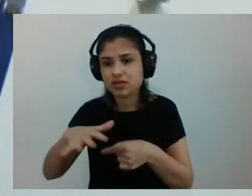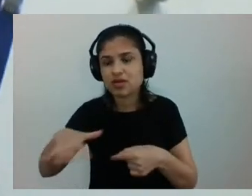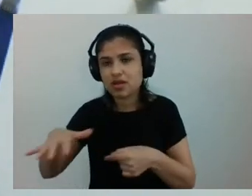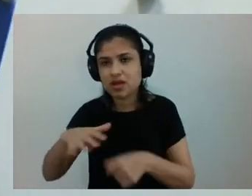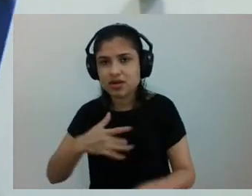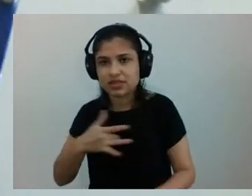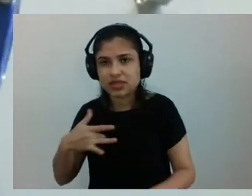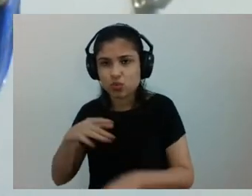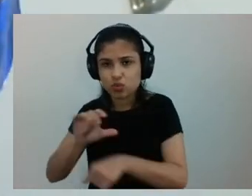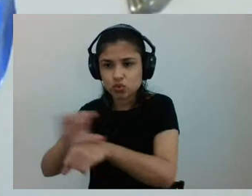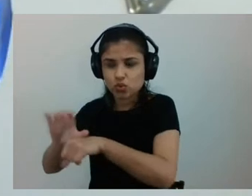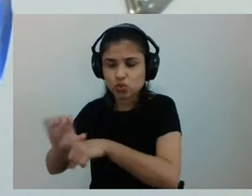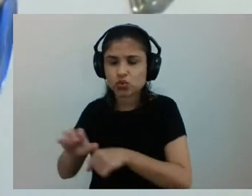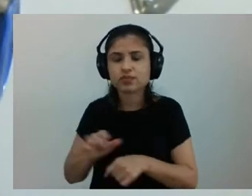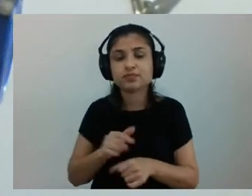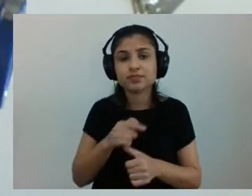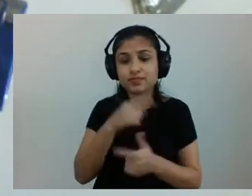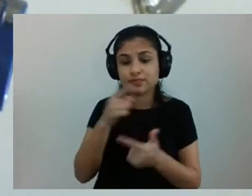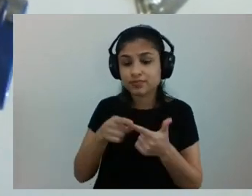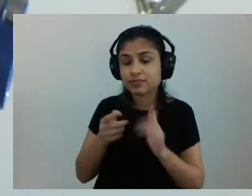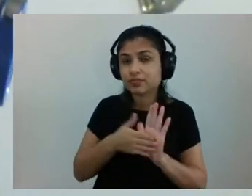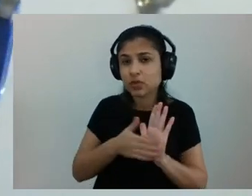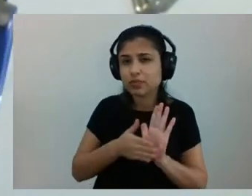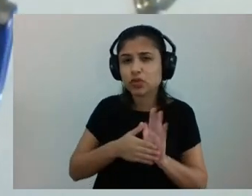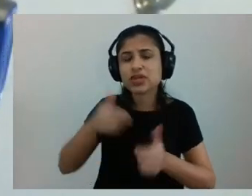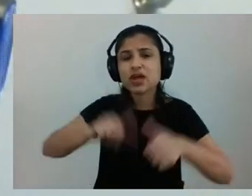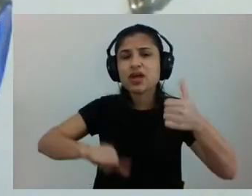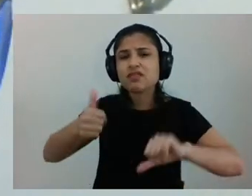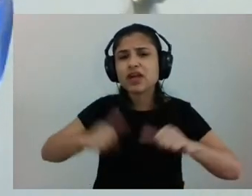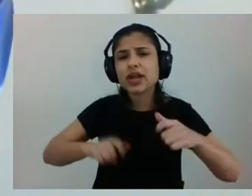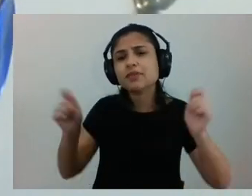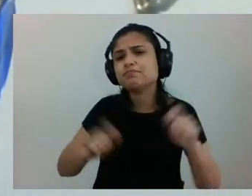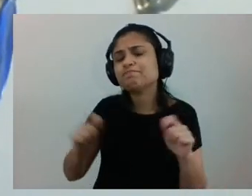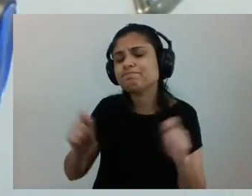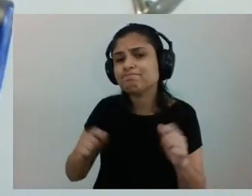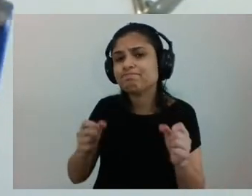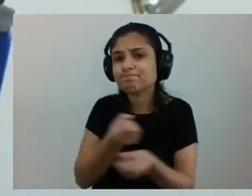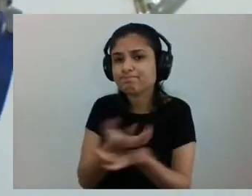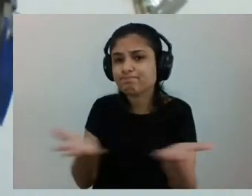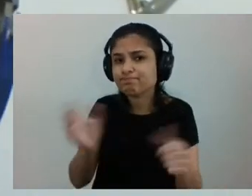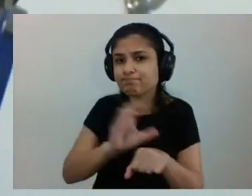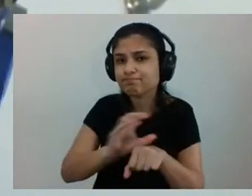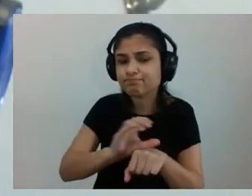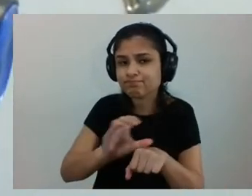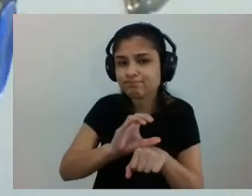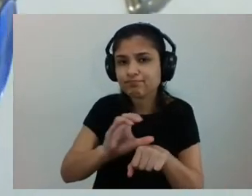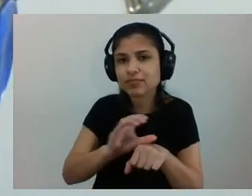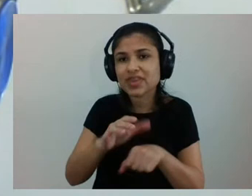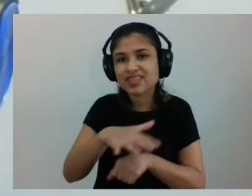proposta também é avaliar as potencialidades, né, de oferecimento de cursos na área da